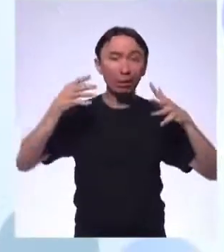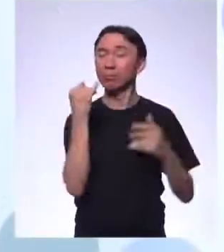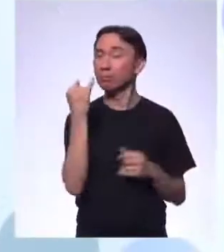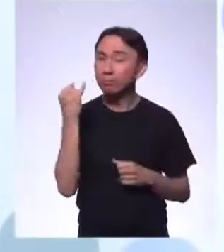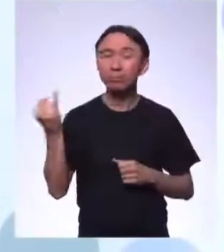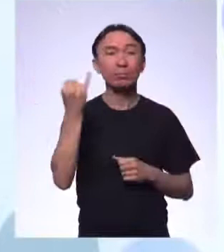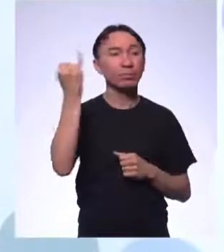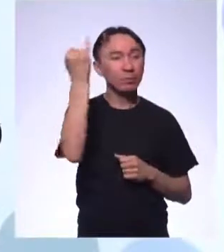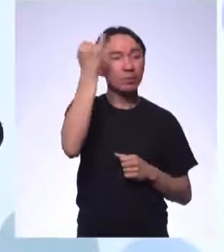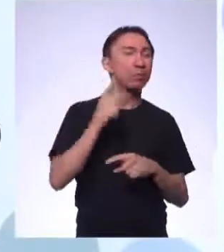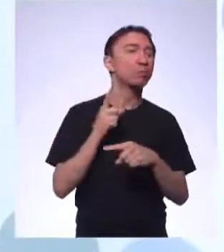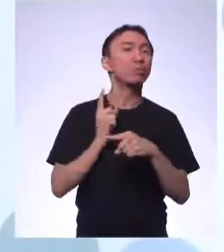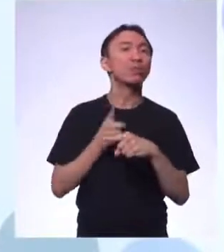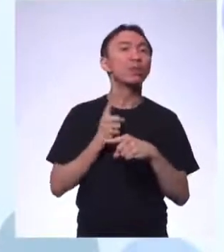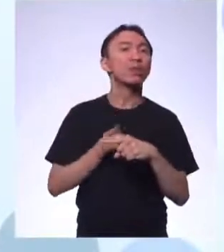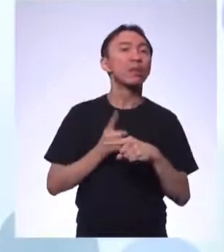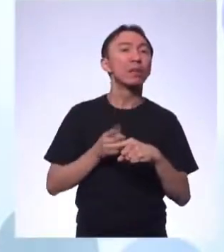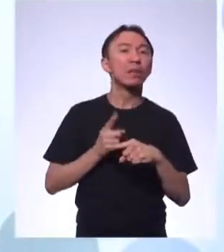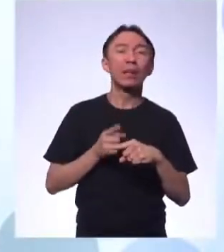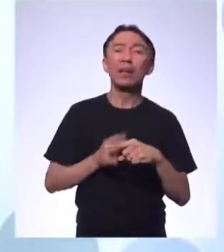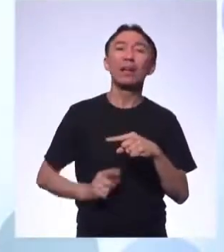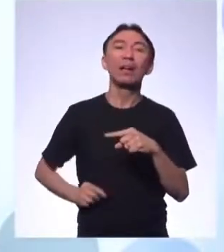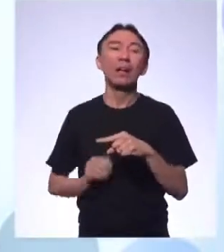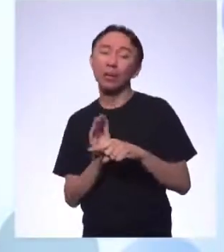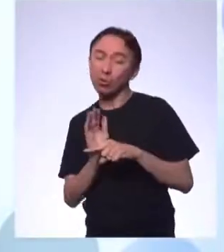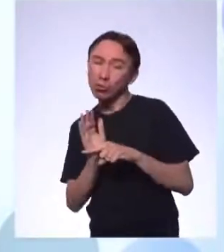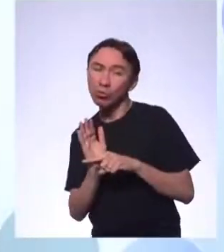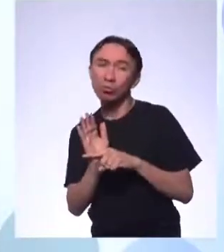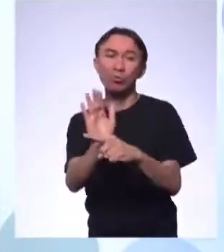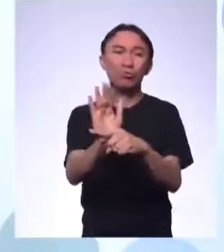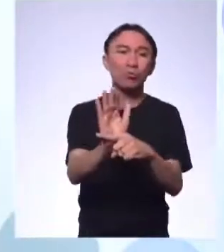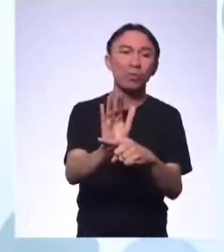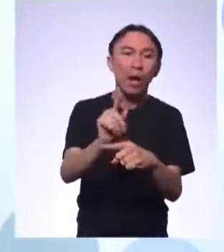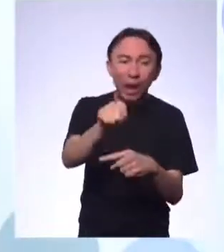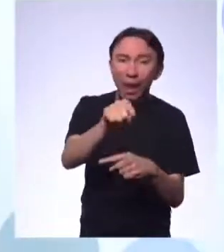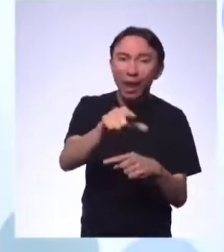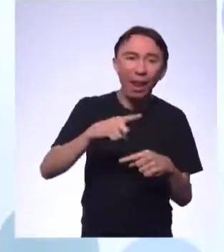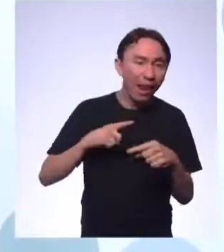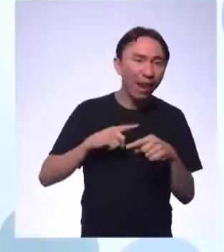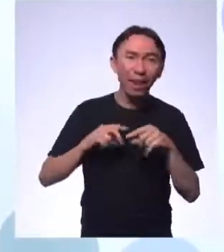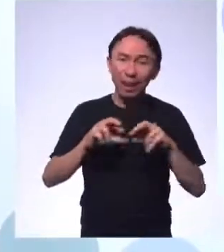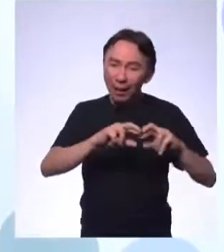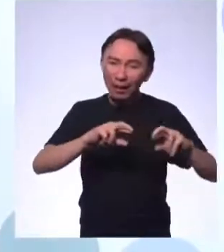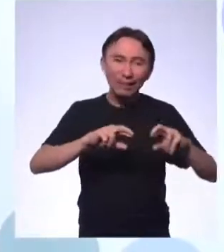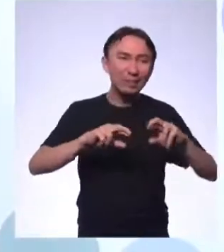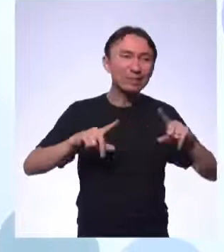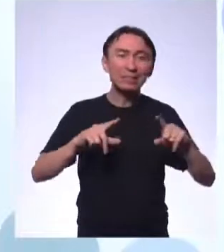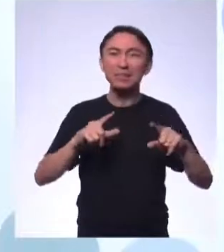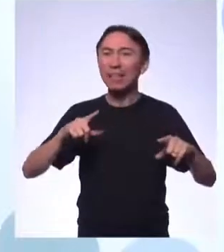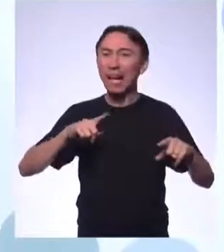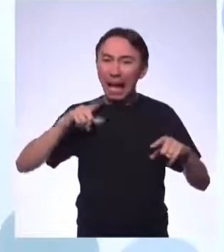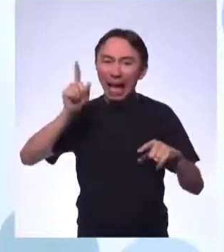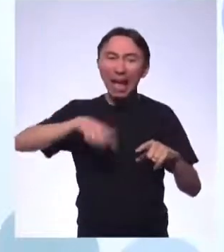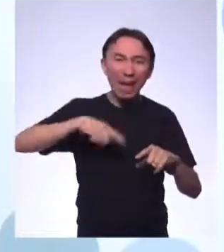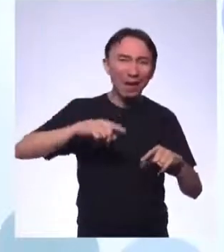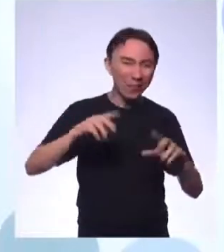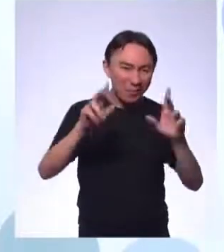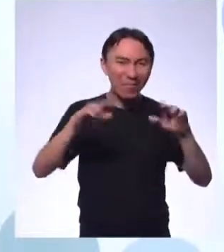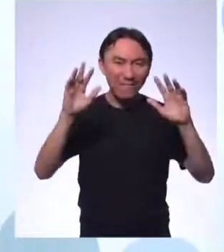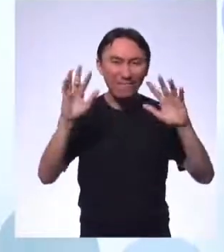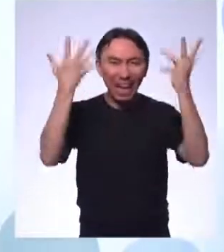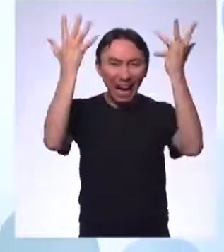importante porque ela auxilia nessa formação dessa atmosfera mesmo, né? Esse ar festivo do show,